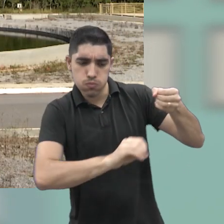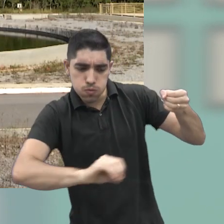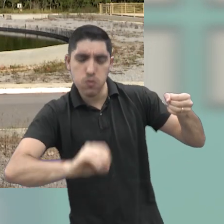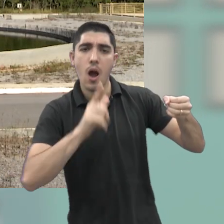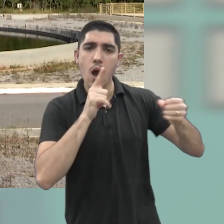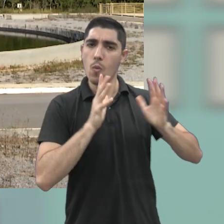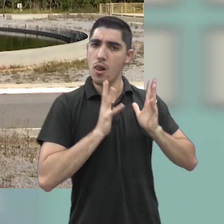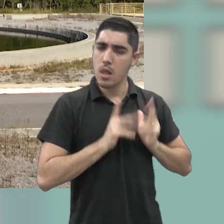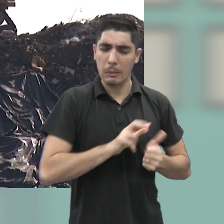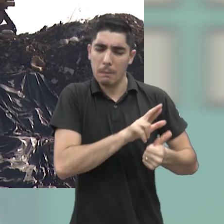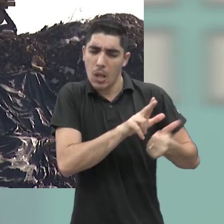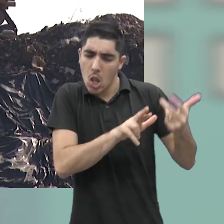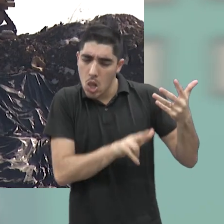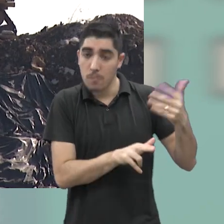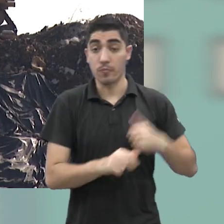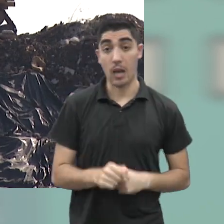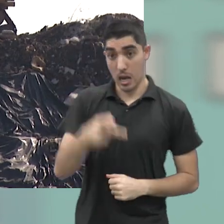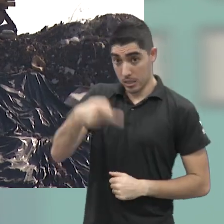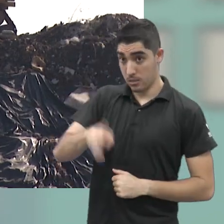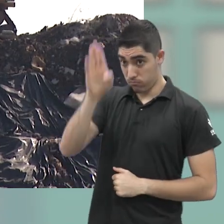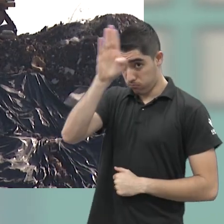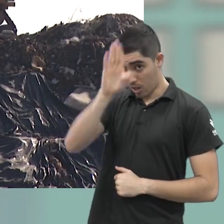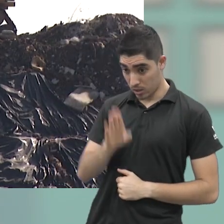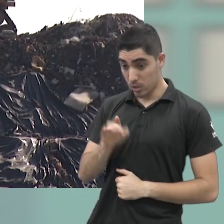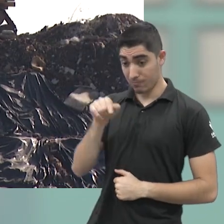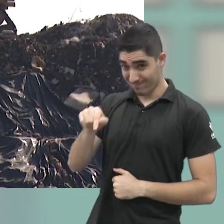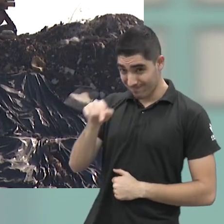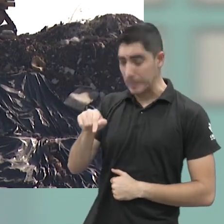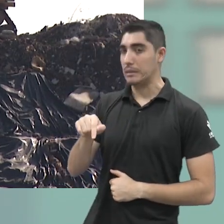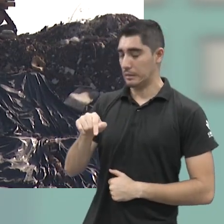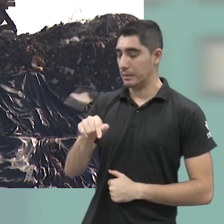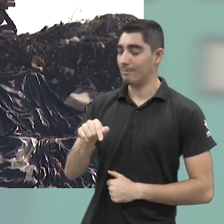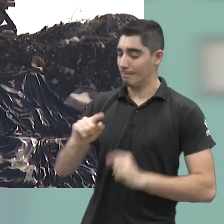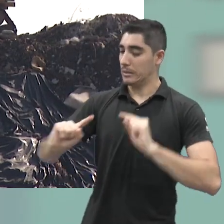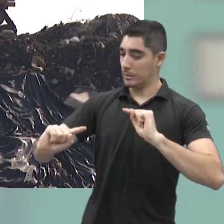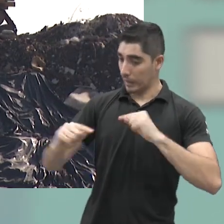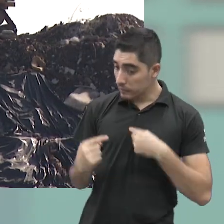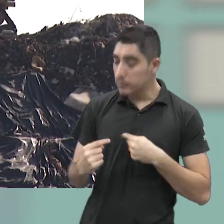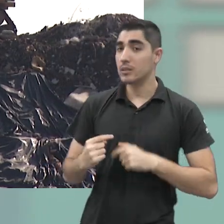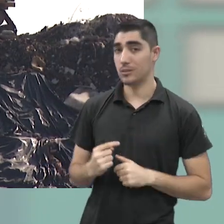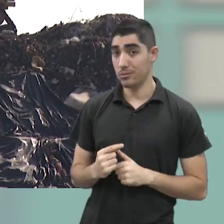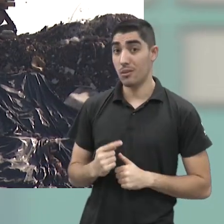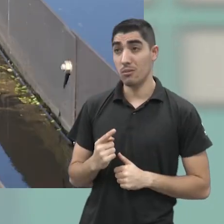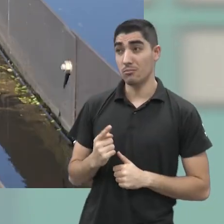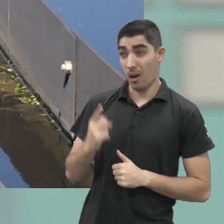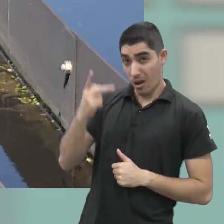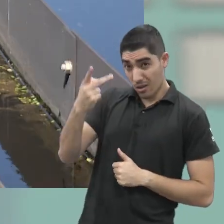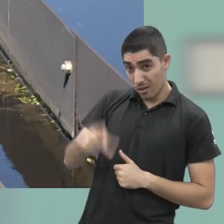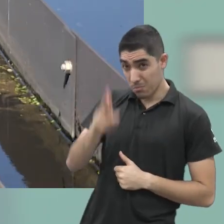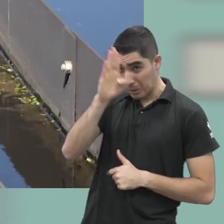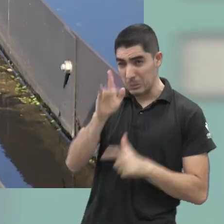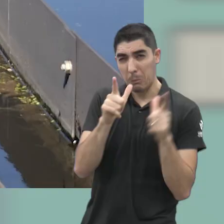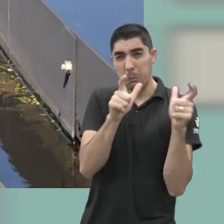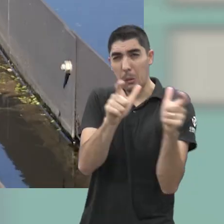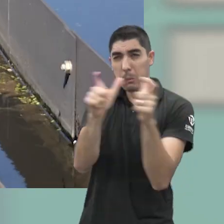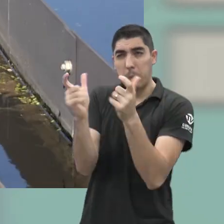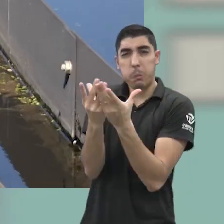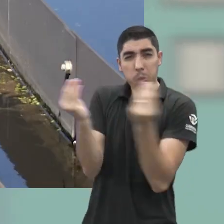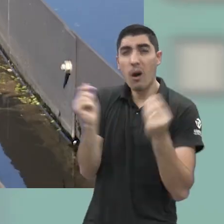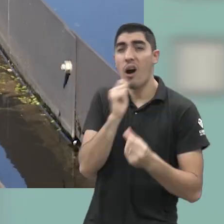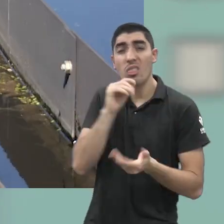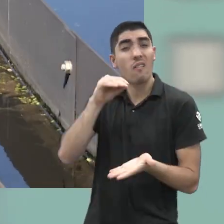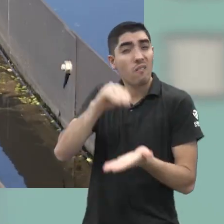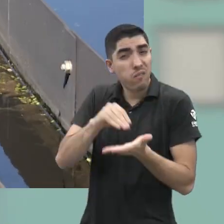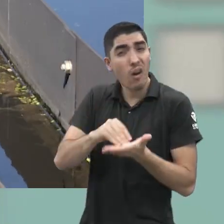saneamento básico. No Brasil, o saneamento básico apresenta muitos desafios ainda. Boa parte do país